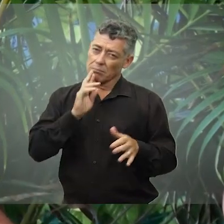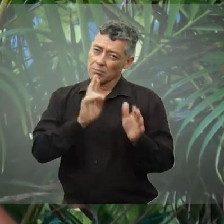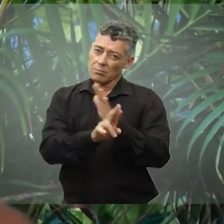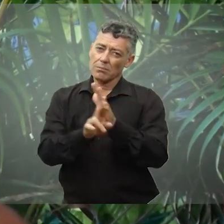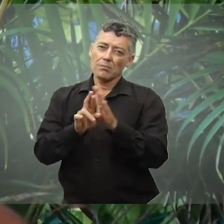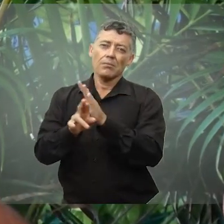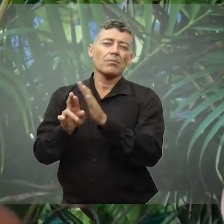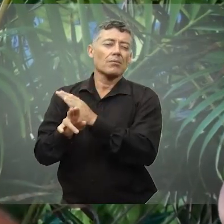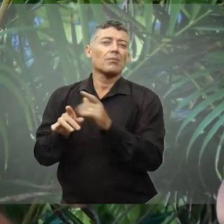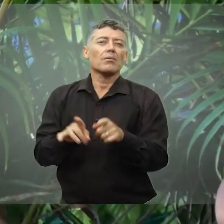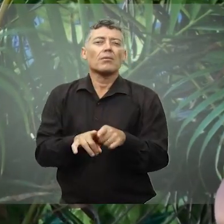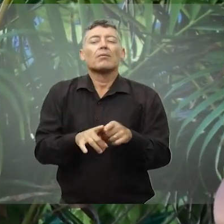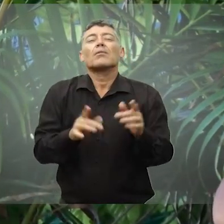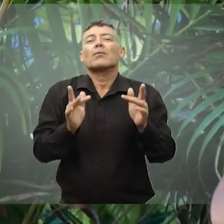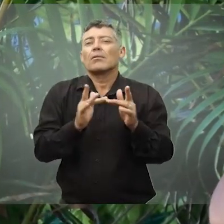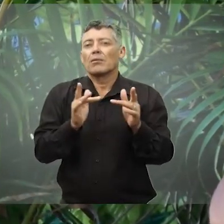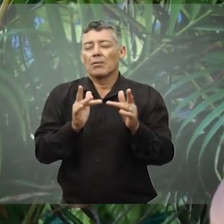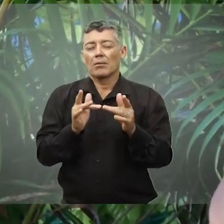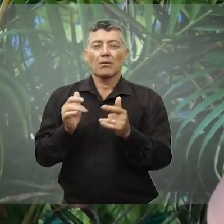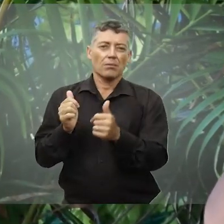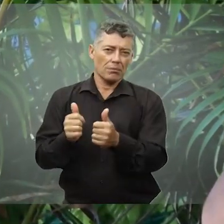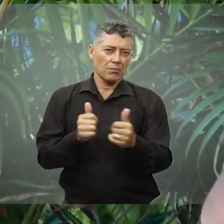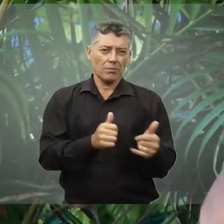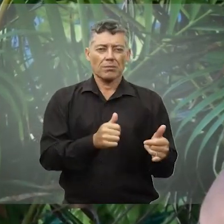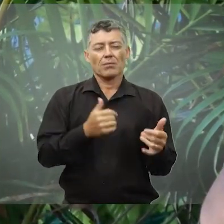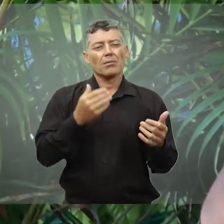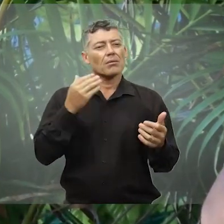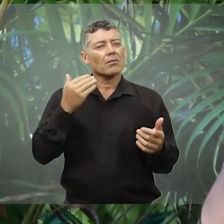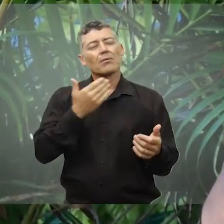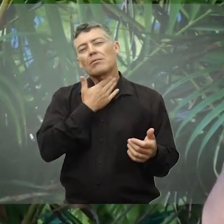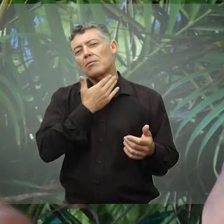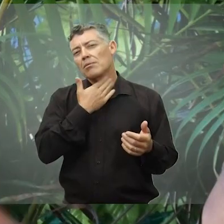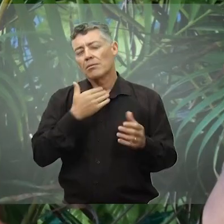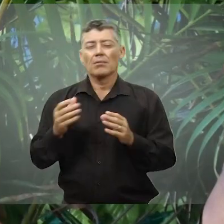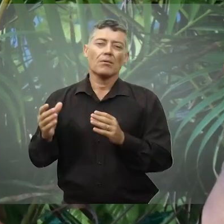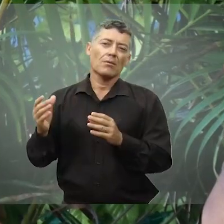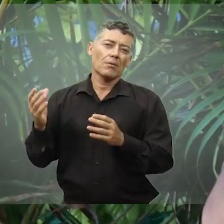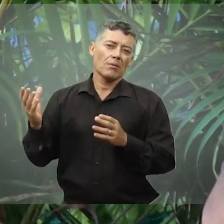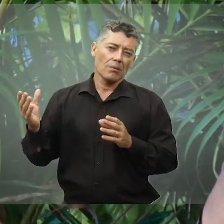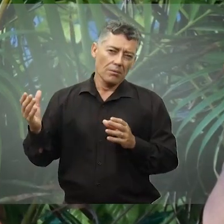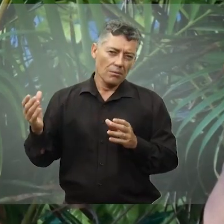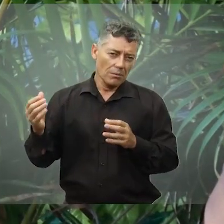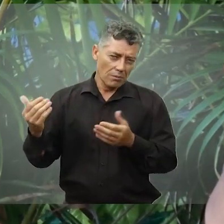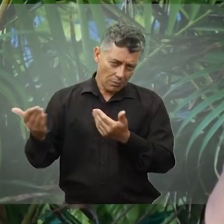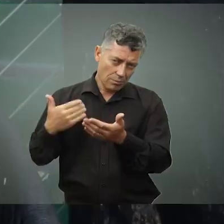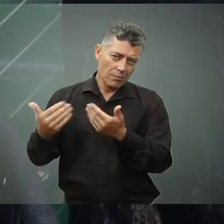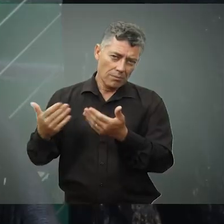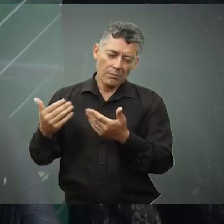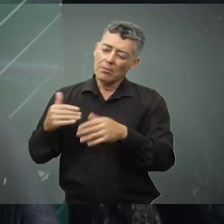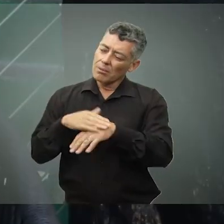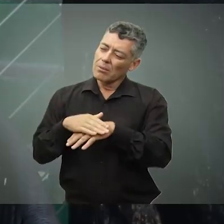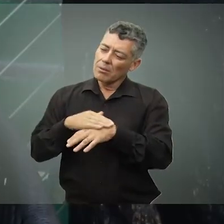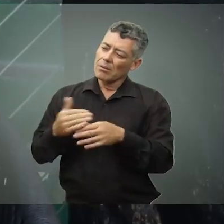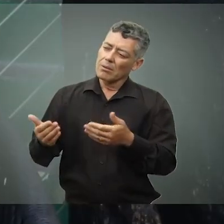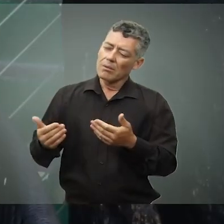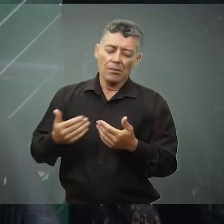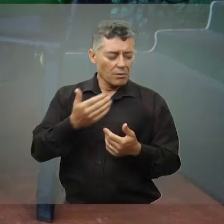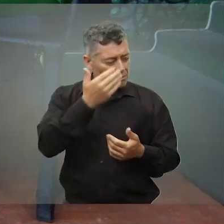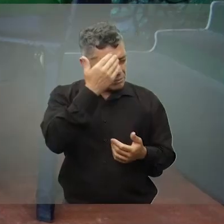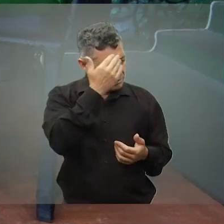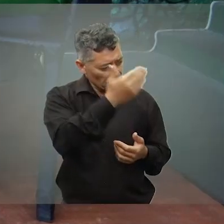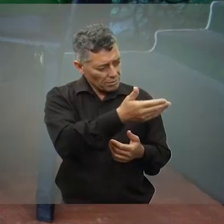disso, de ter esse contato, desse bate-papo bacana que tem acontecido, então quero te ver lá. Ok, mais uma vez,